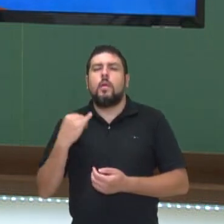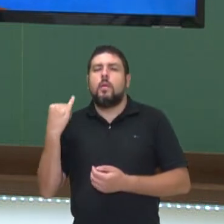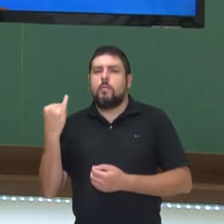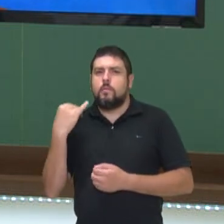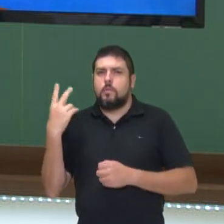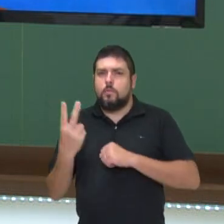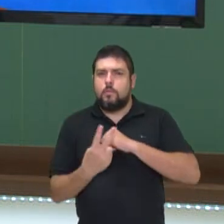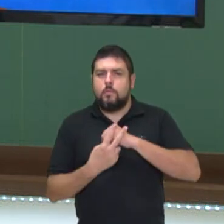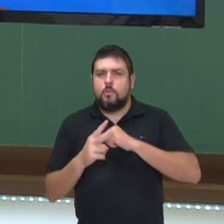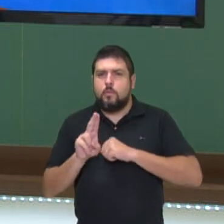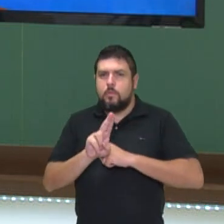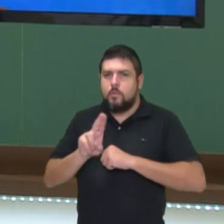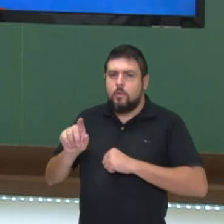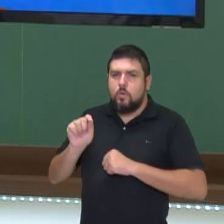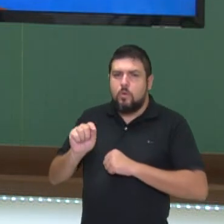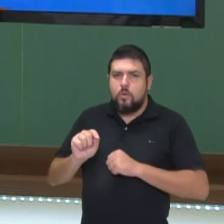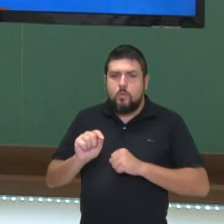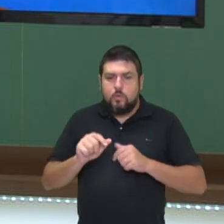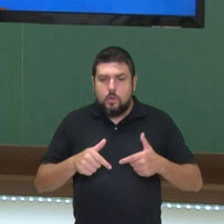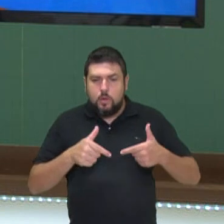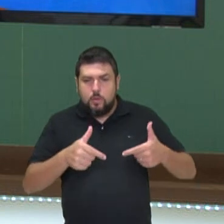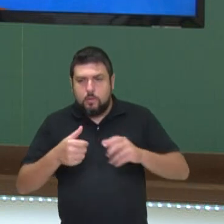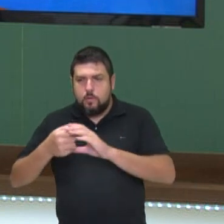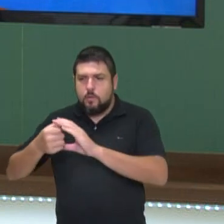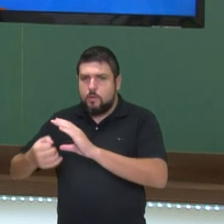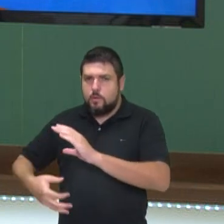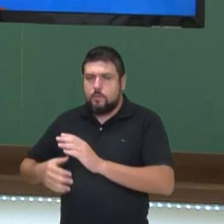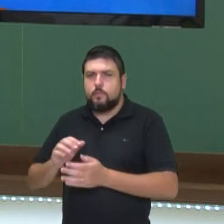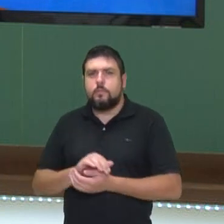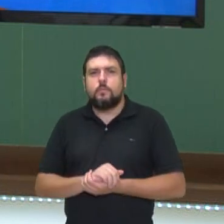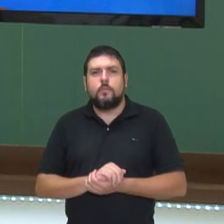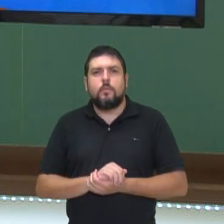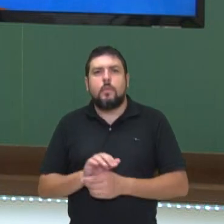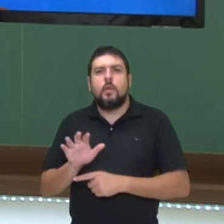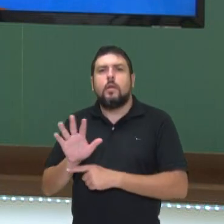desse sentido, uma ação e uma característica. Neste